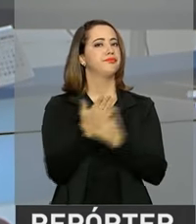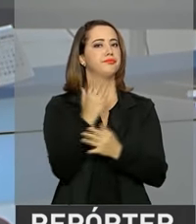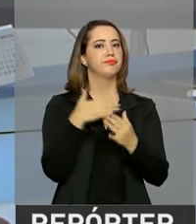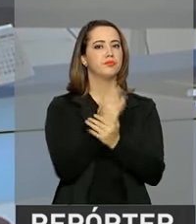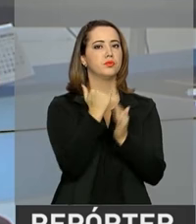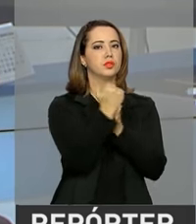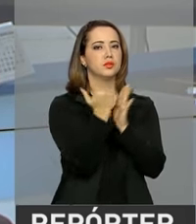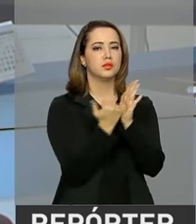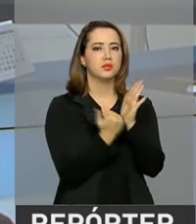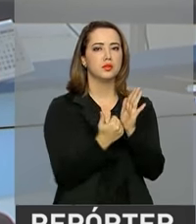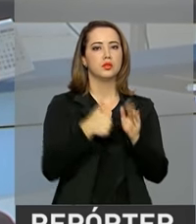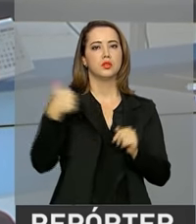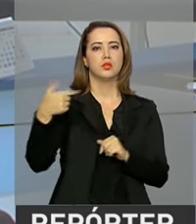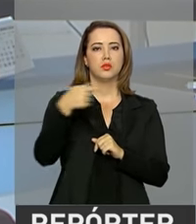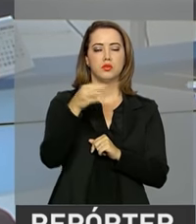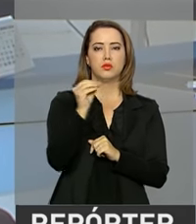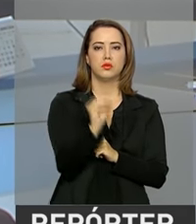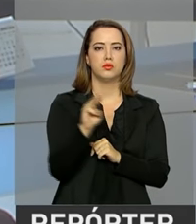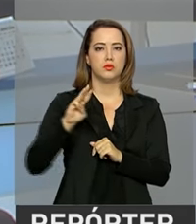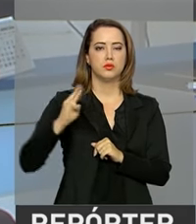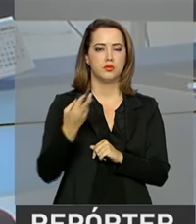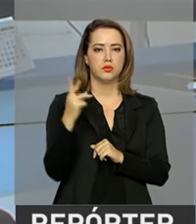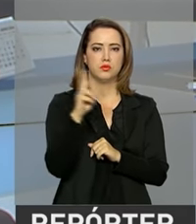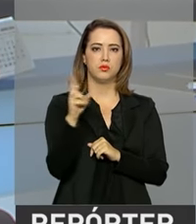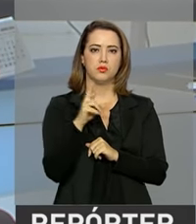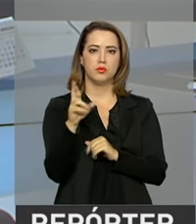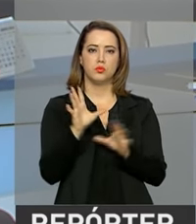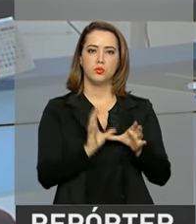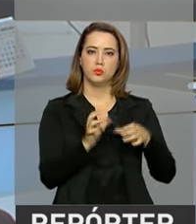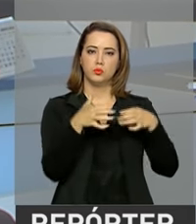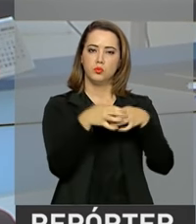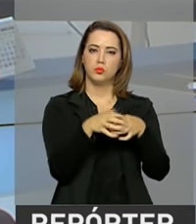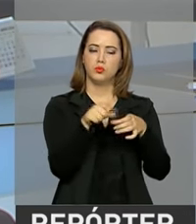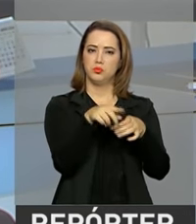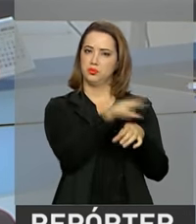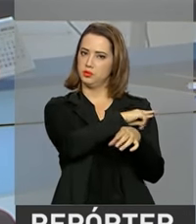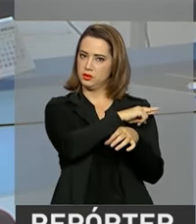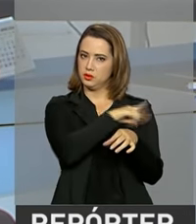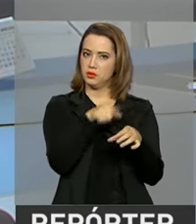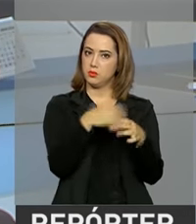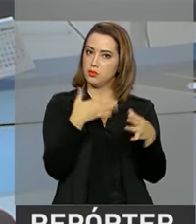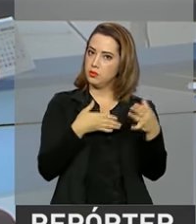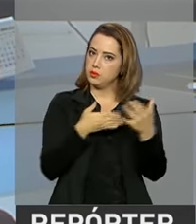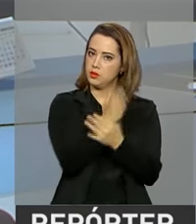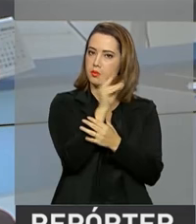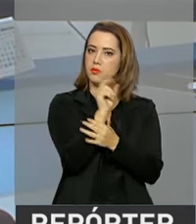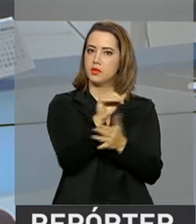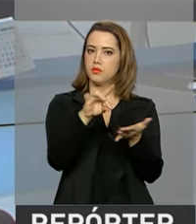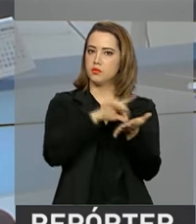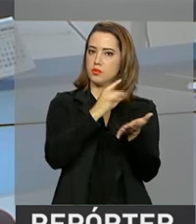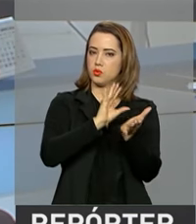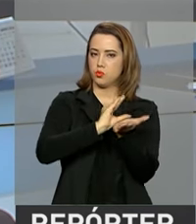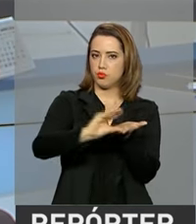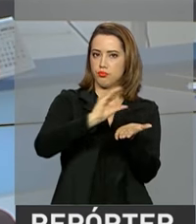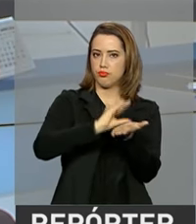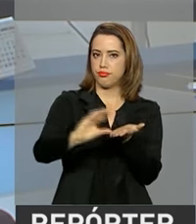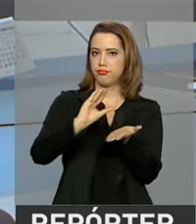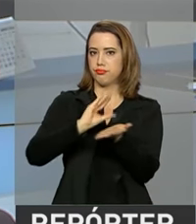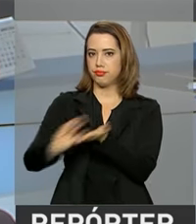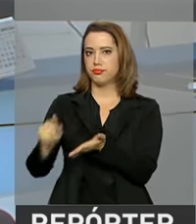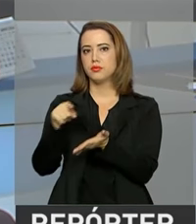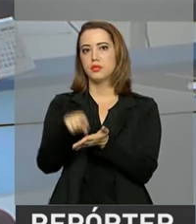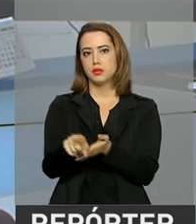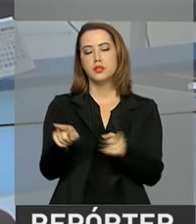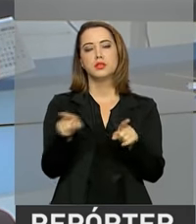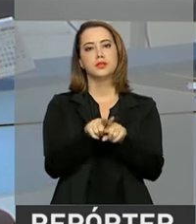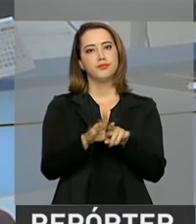somam 170 milhões de reais. A organização era responsável pela aprovação e utilização de verbas de incentivo